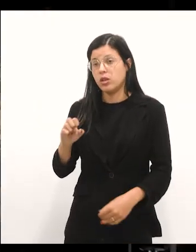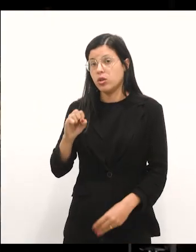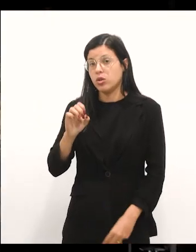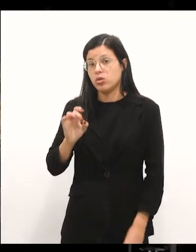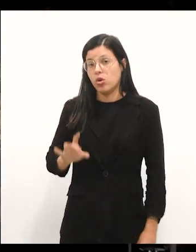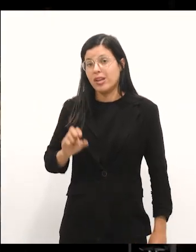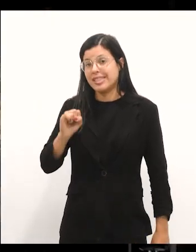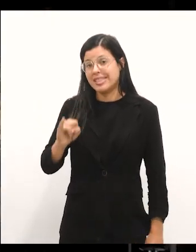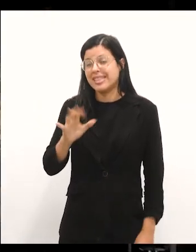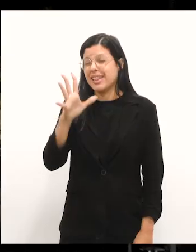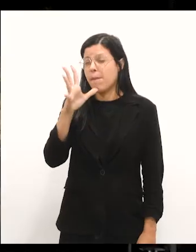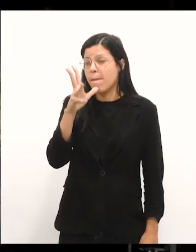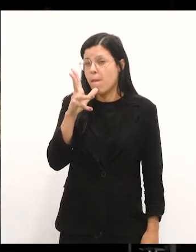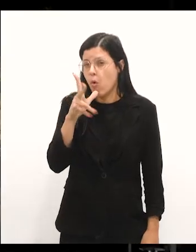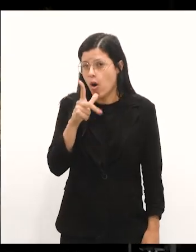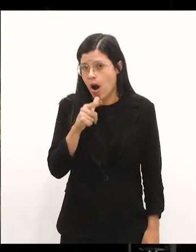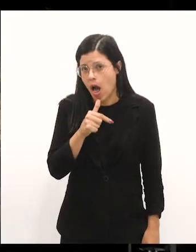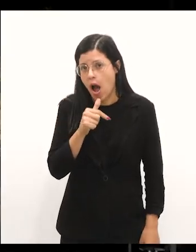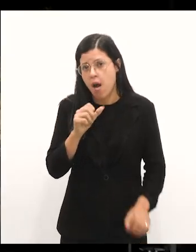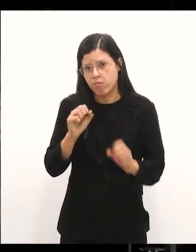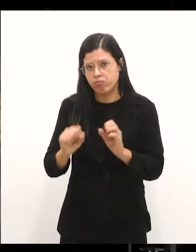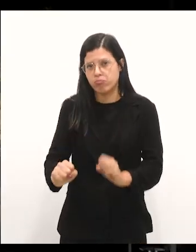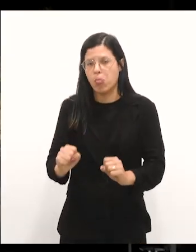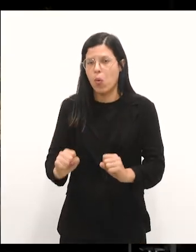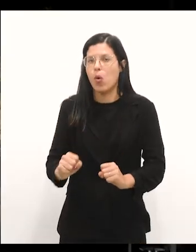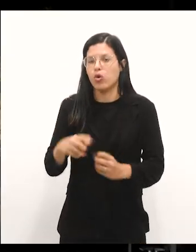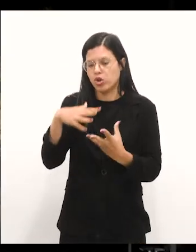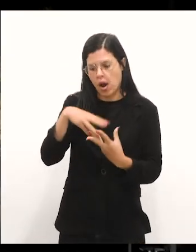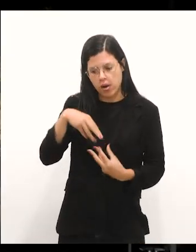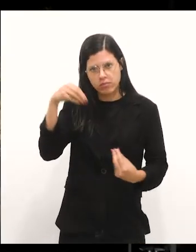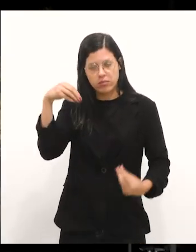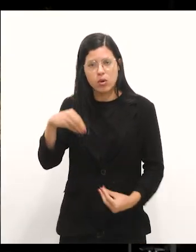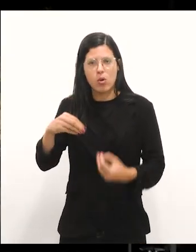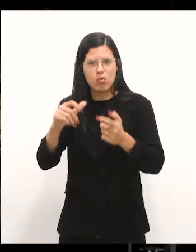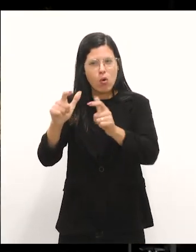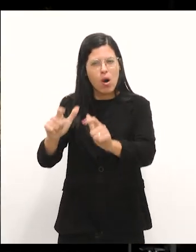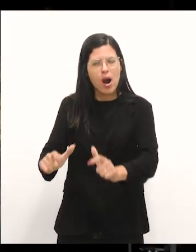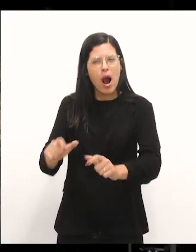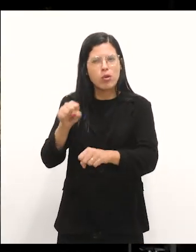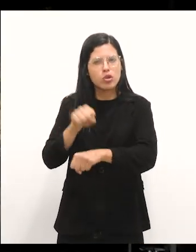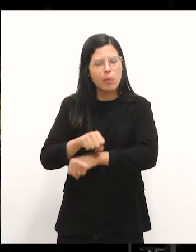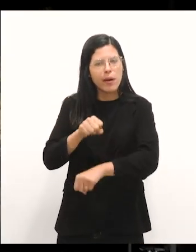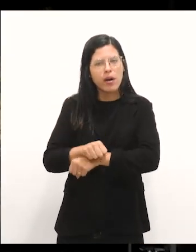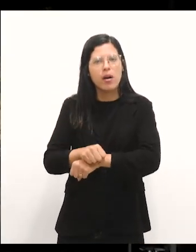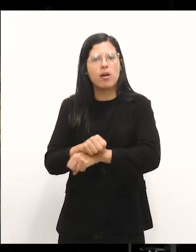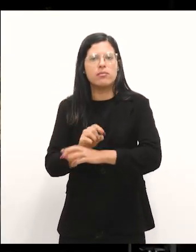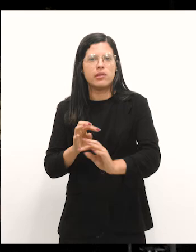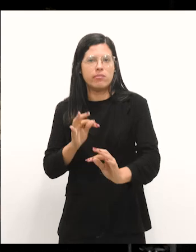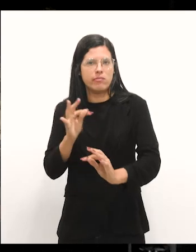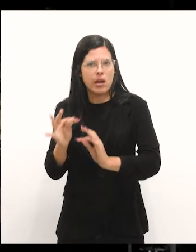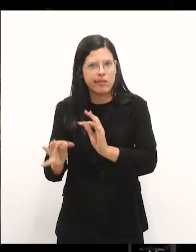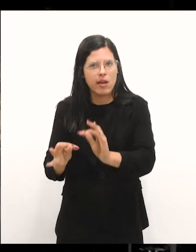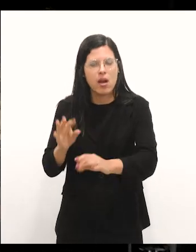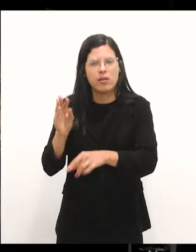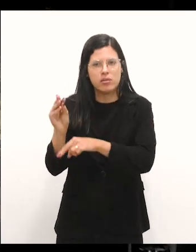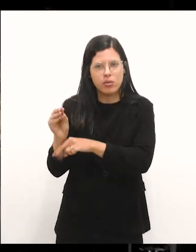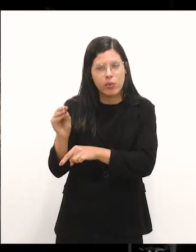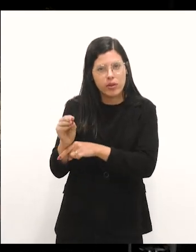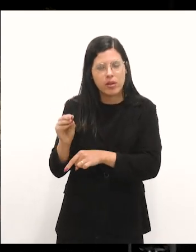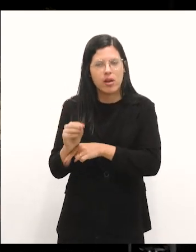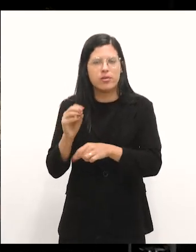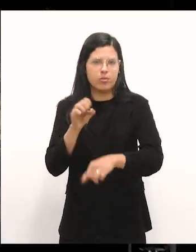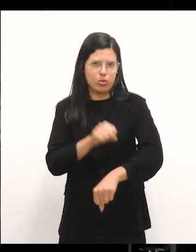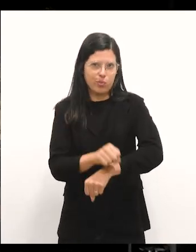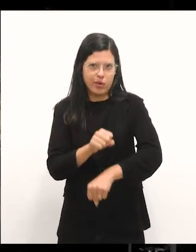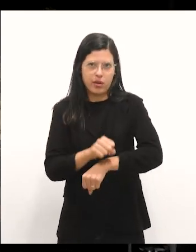prolongados, que aí sim ele pode ir para um local, ficar aguardando, sendo tratado, sendo cuidado, esperando o processo